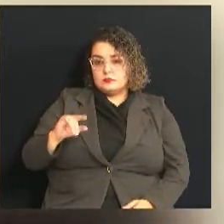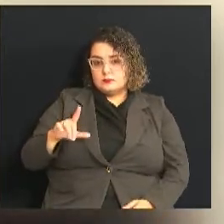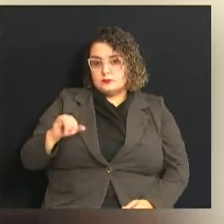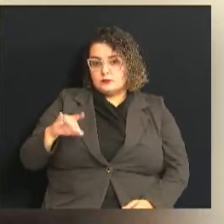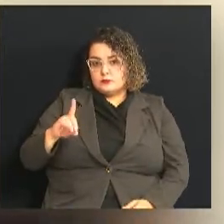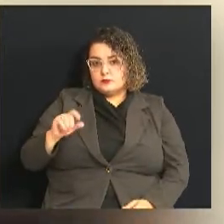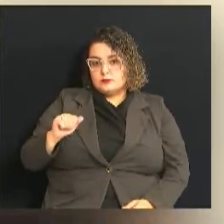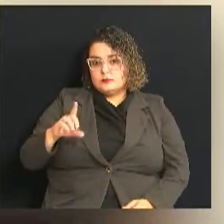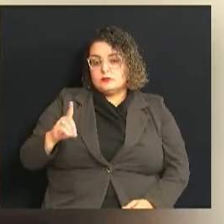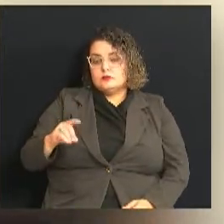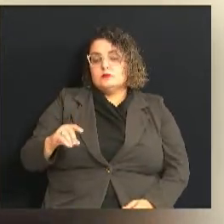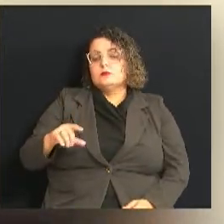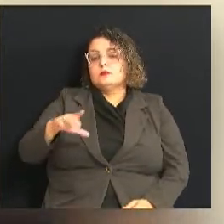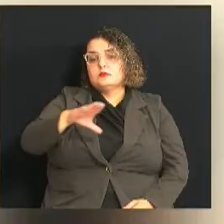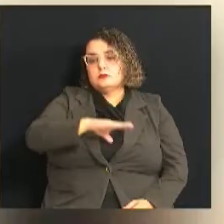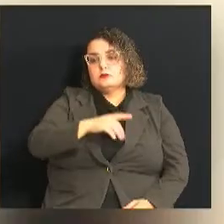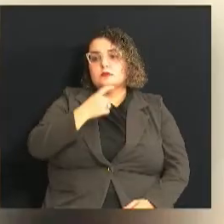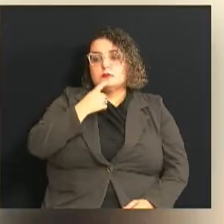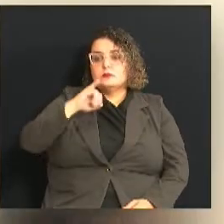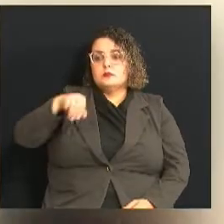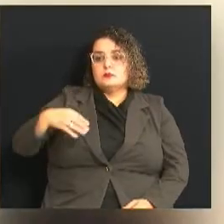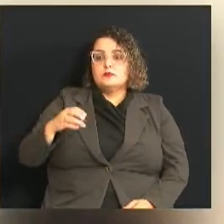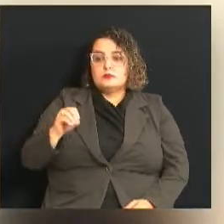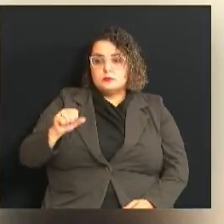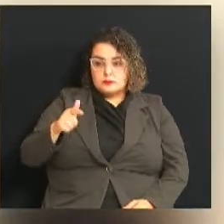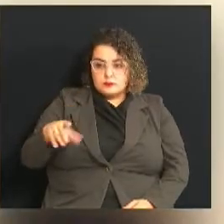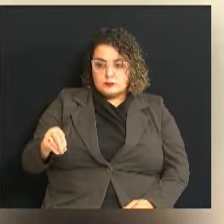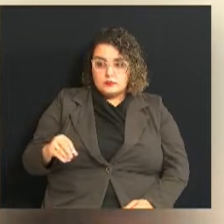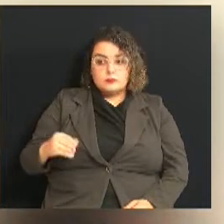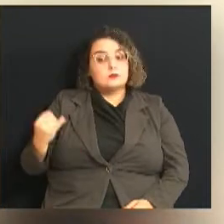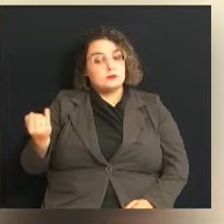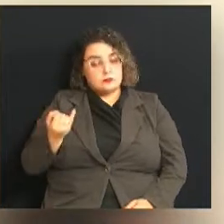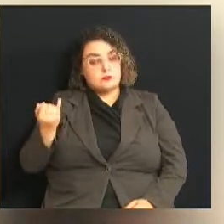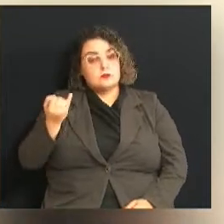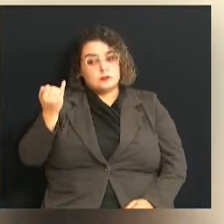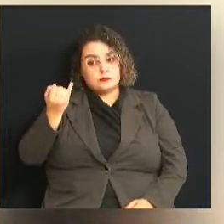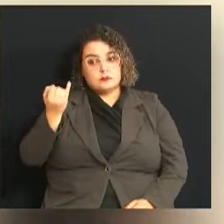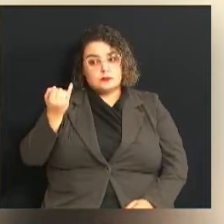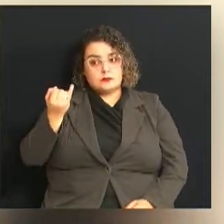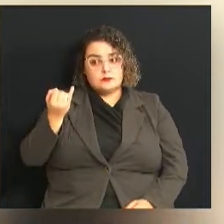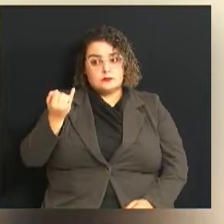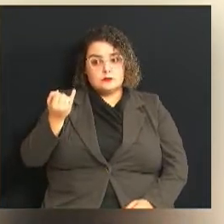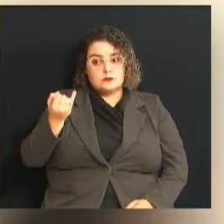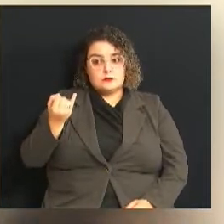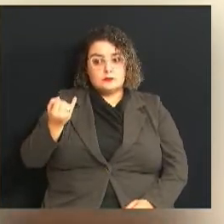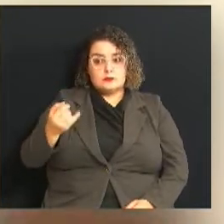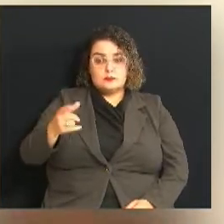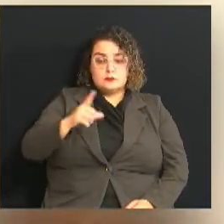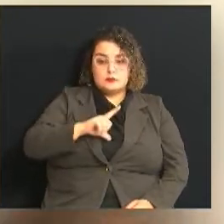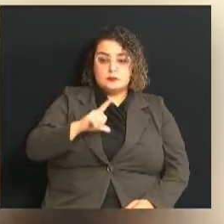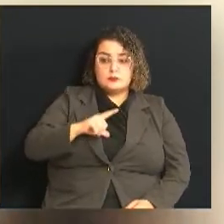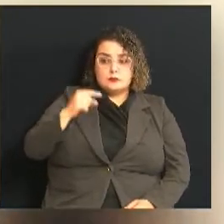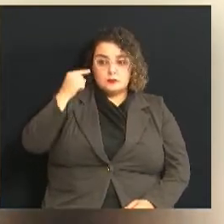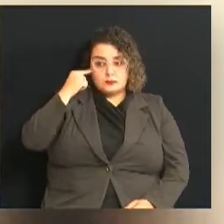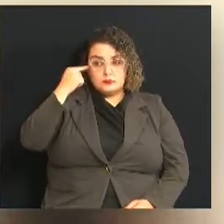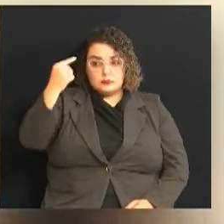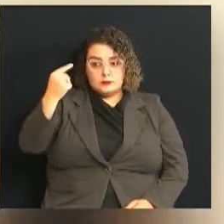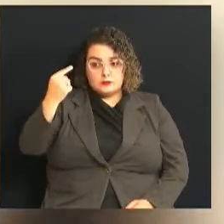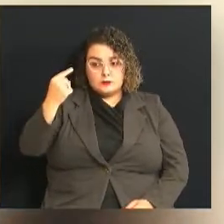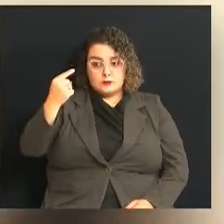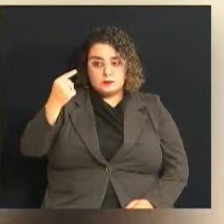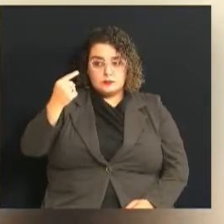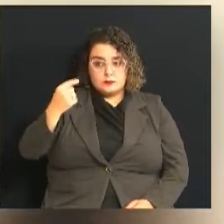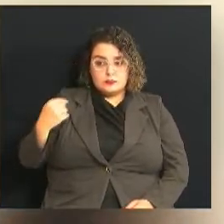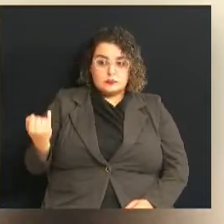João Carlos Ribeiro da Silva. A importância, a gente sabe que tem a ideia de ter uma noção da